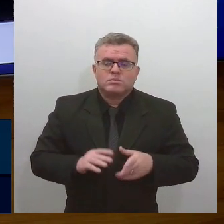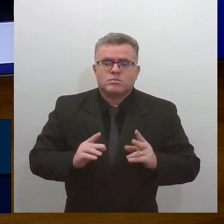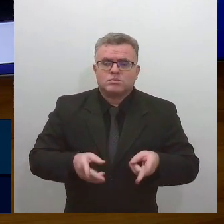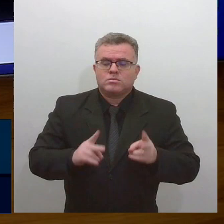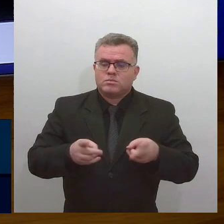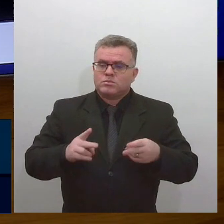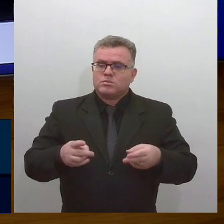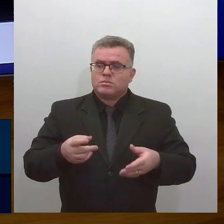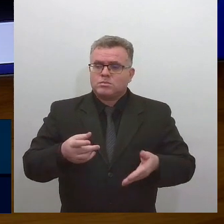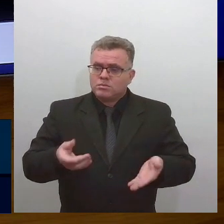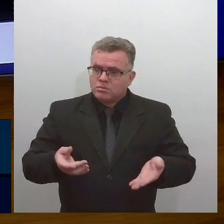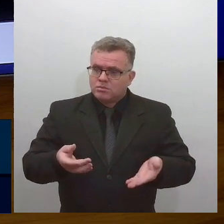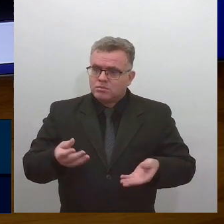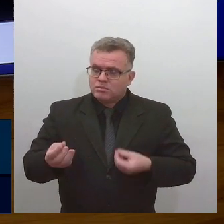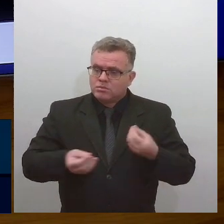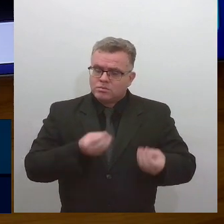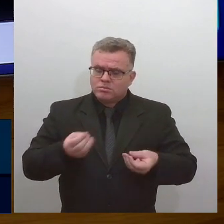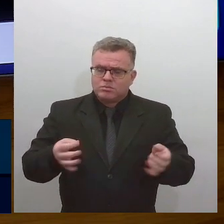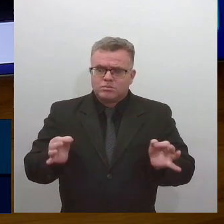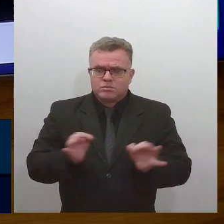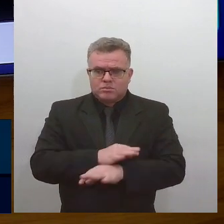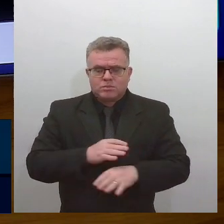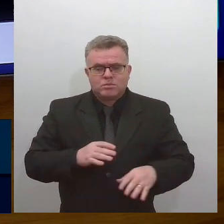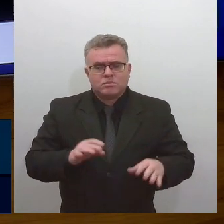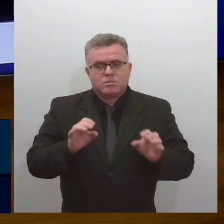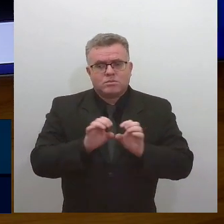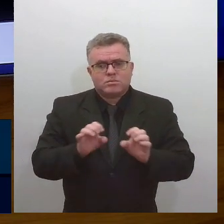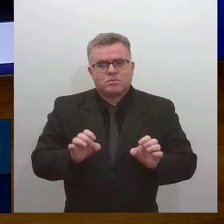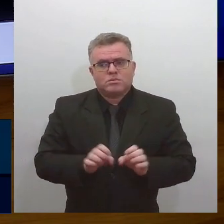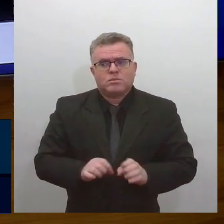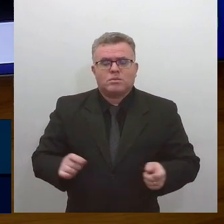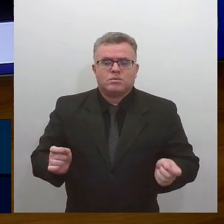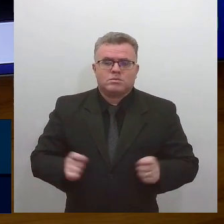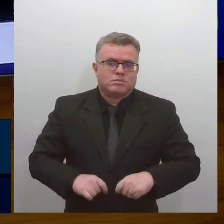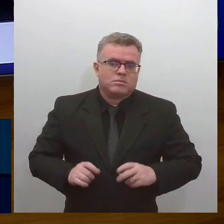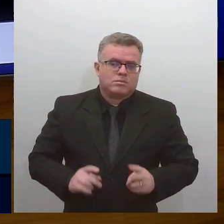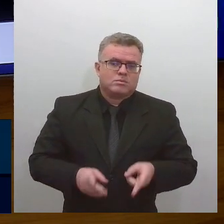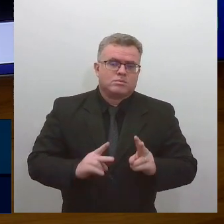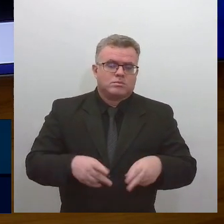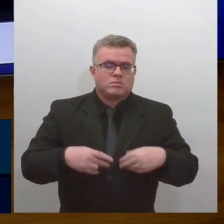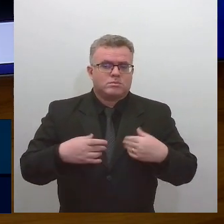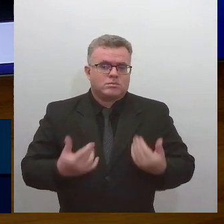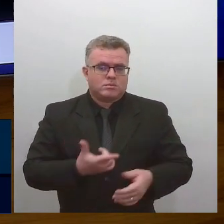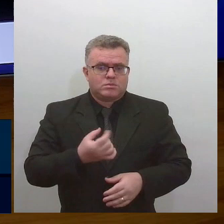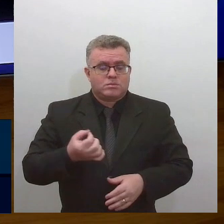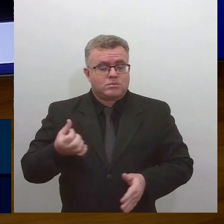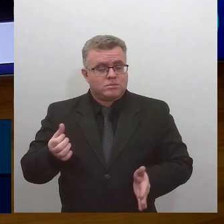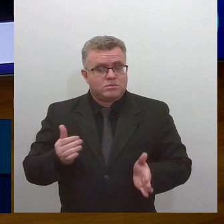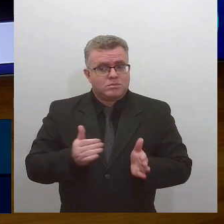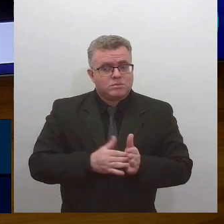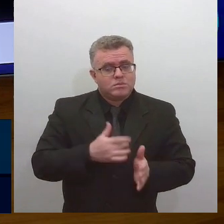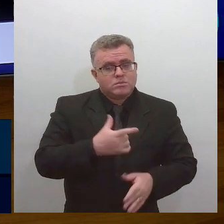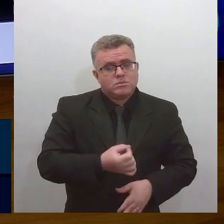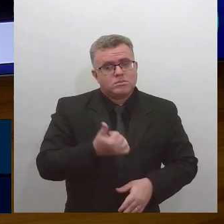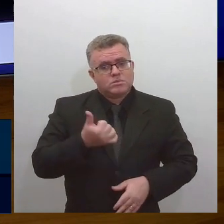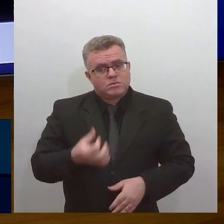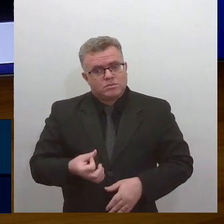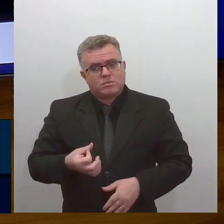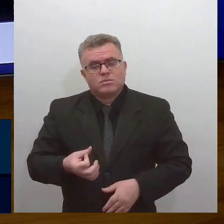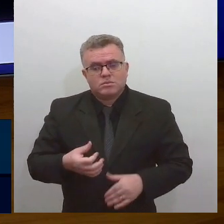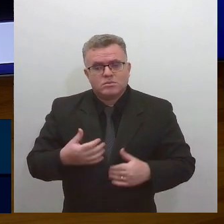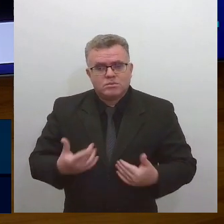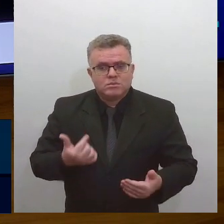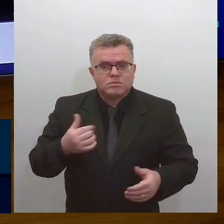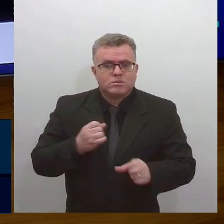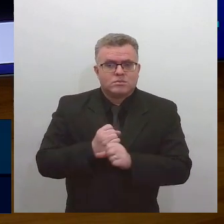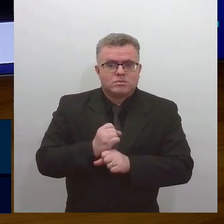malha Viária Brasileira de 2006 a 2016 em 10 anos a gente triplicou o nosso a